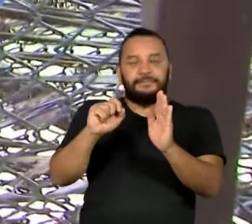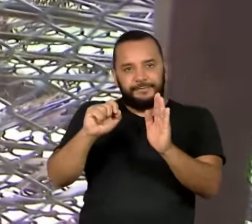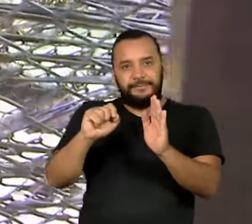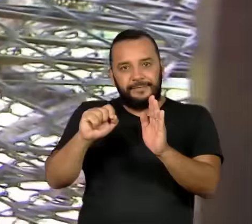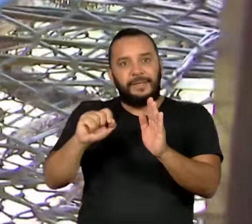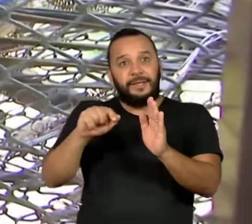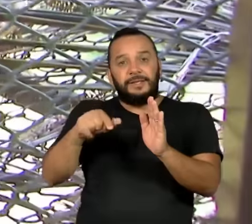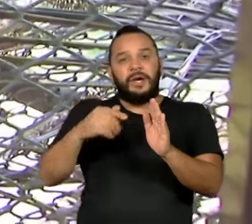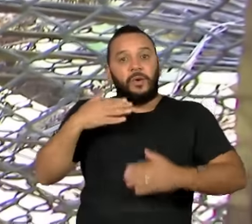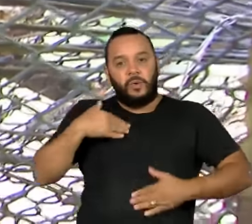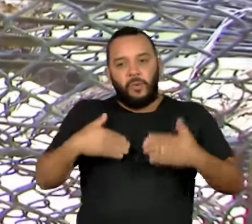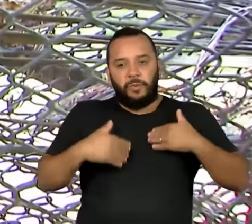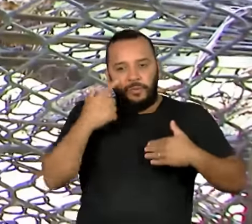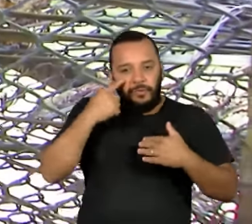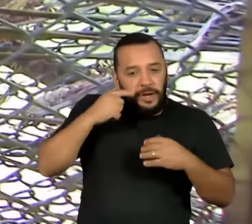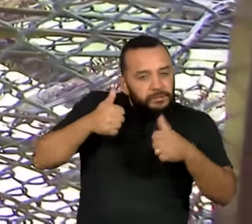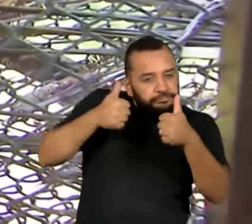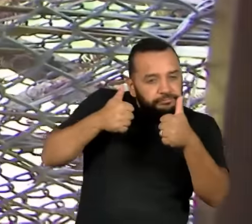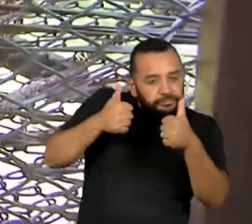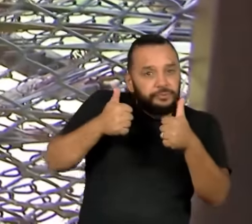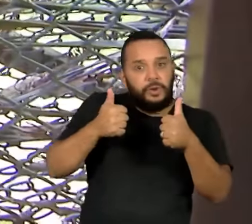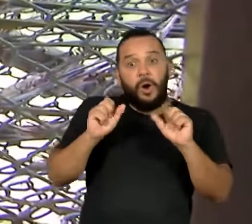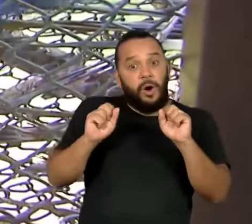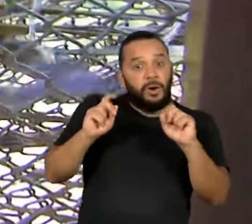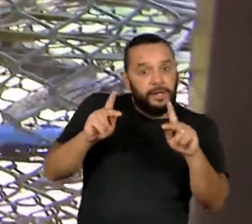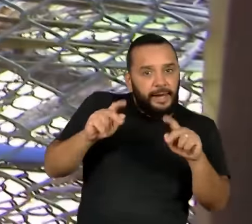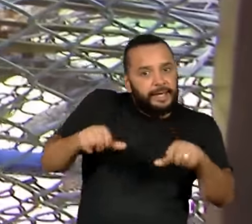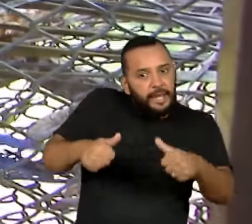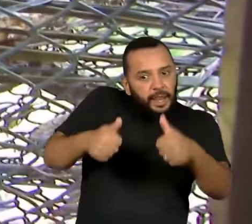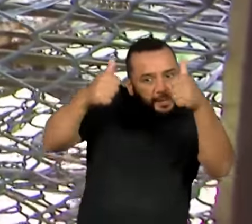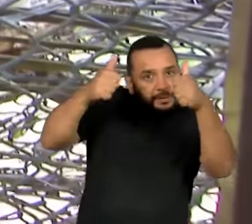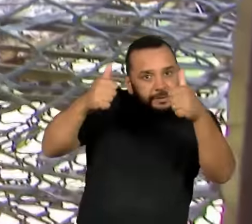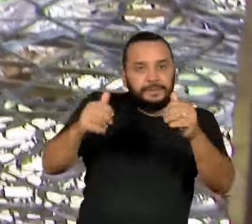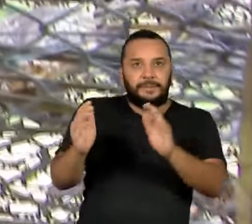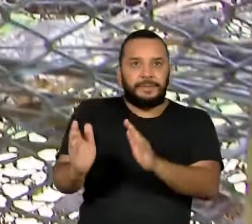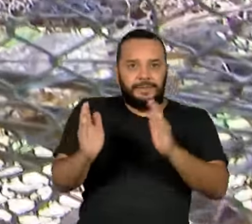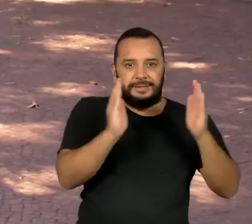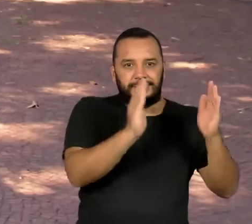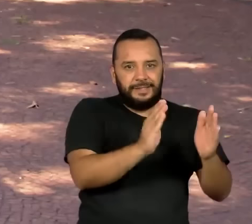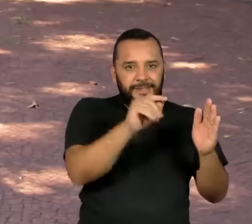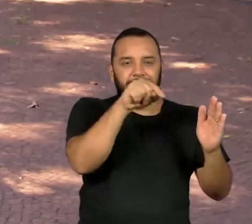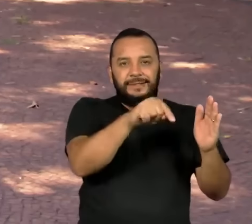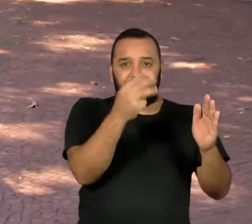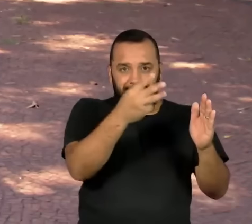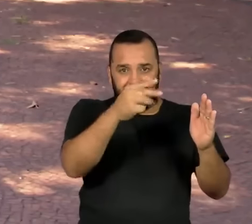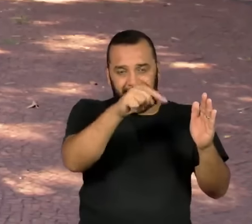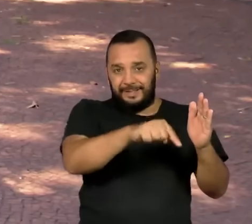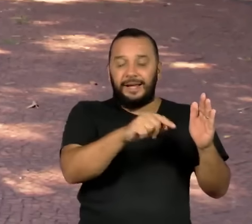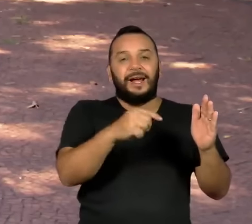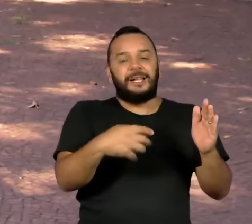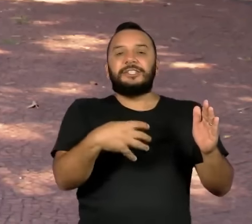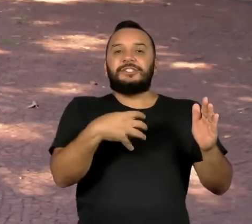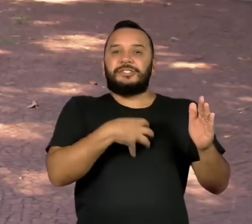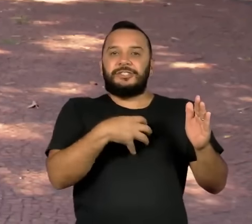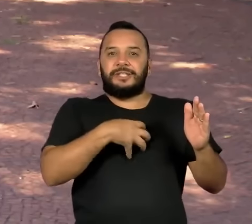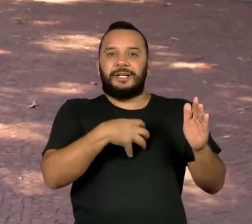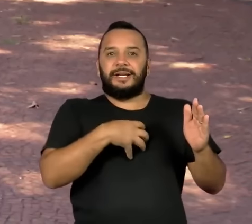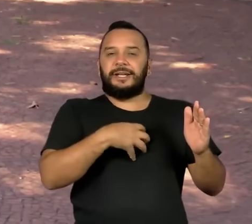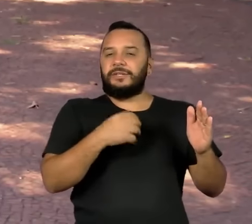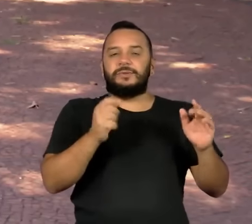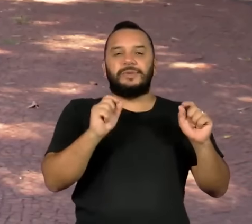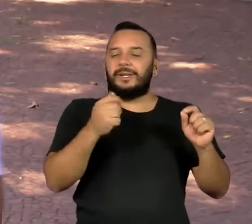reabilitação física. E o terceiro ponto é a condição comportamental. A gente quer que elas tenham um comportamento o mais